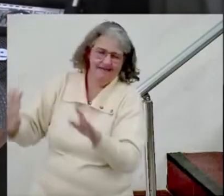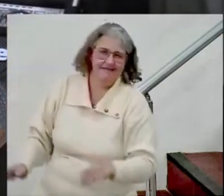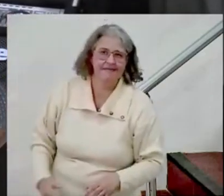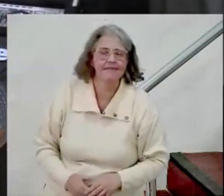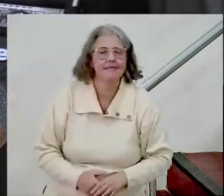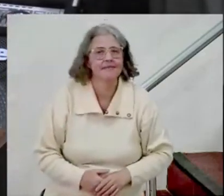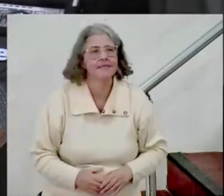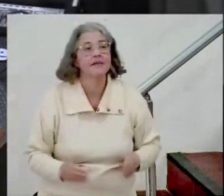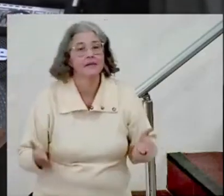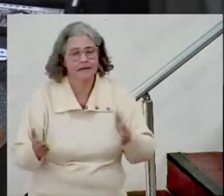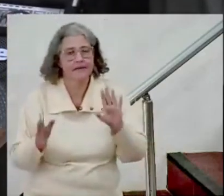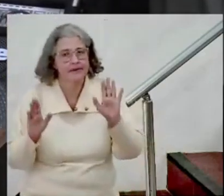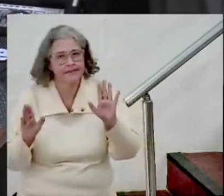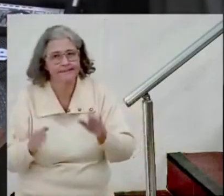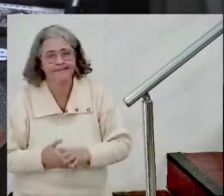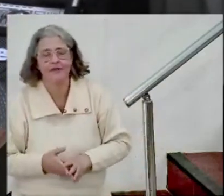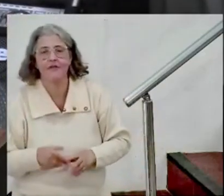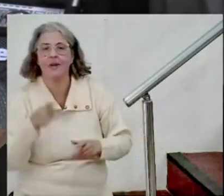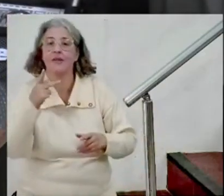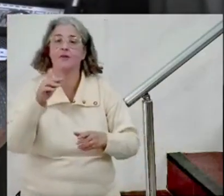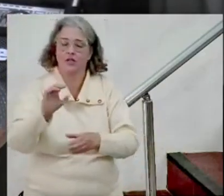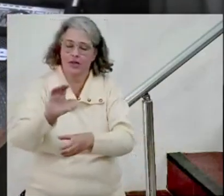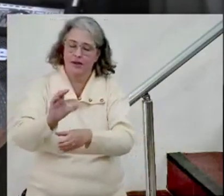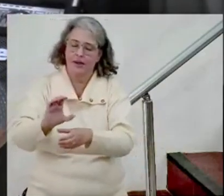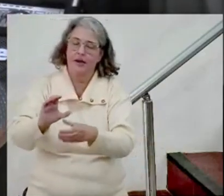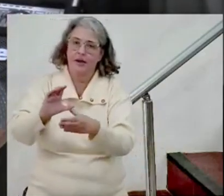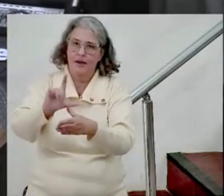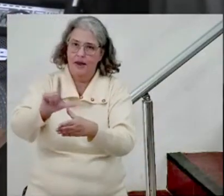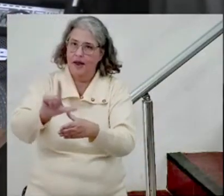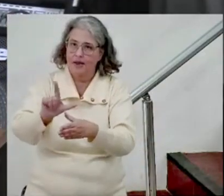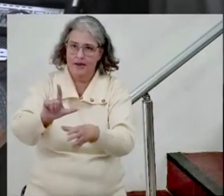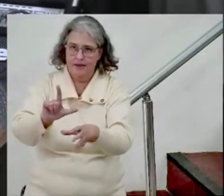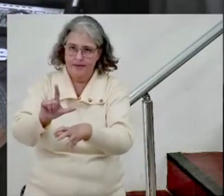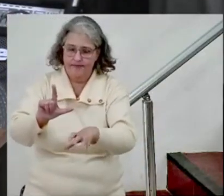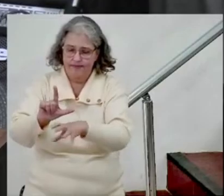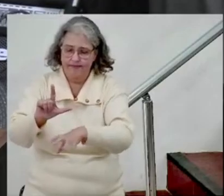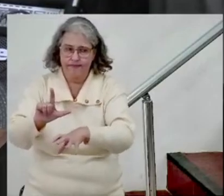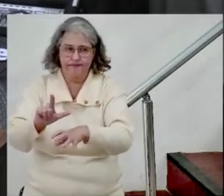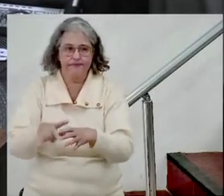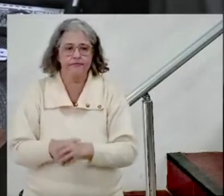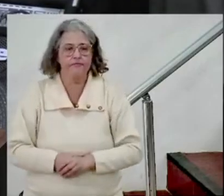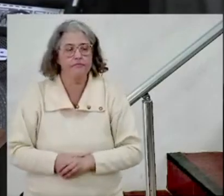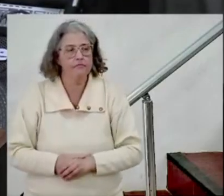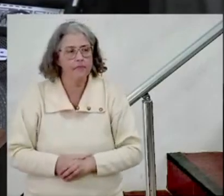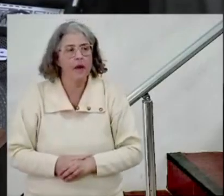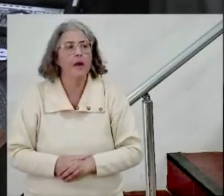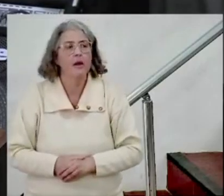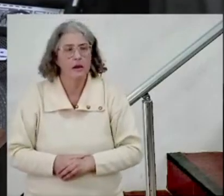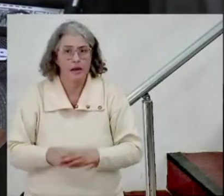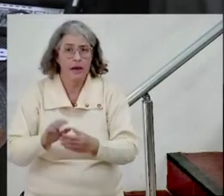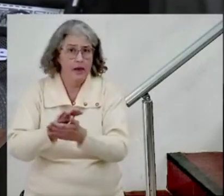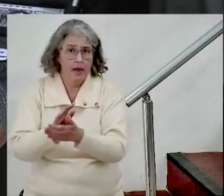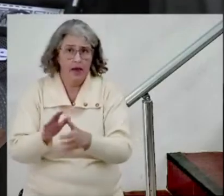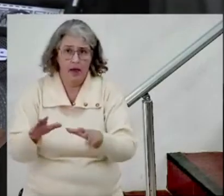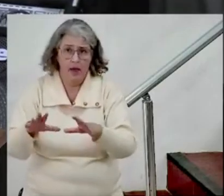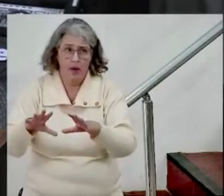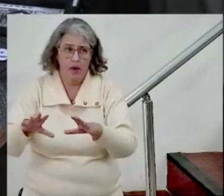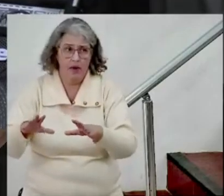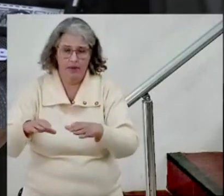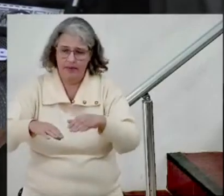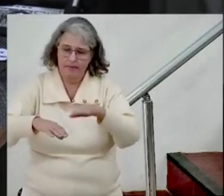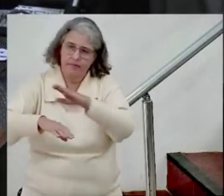Laquis. As ruínas de Laquis estão lá em Israel até hoje e podem ser visitadas. É uma cidade construída sobre a